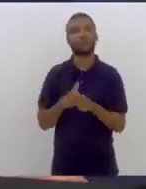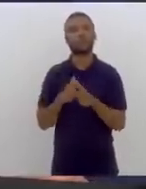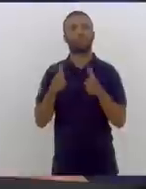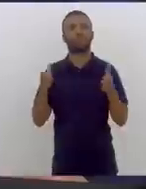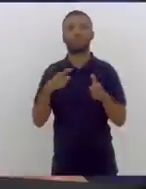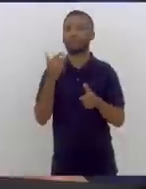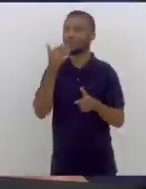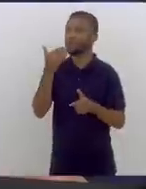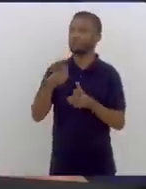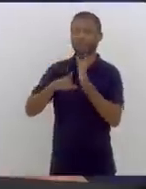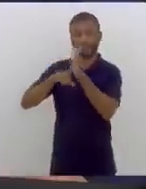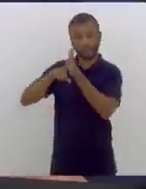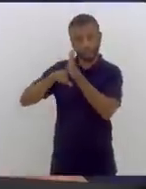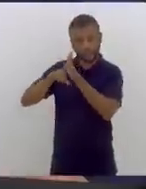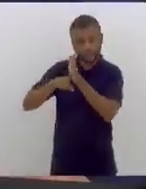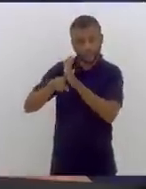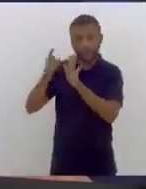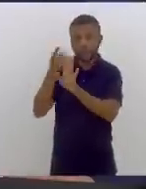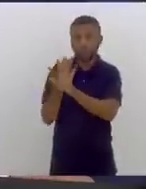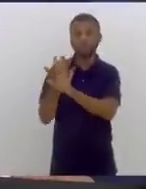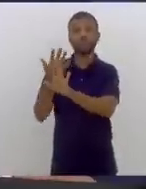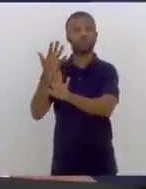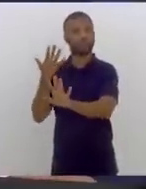pedindo investigação social